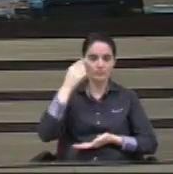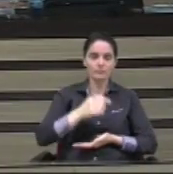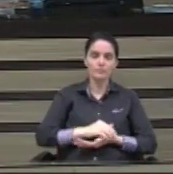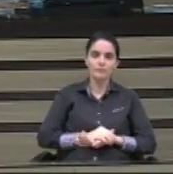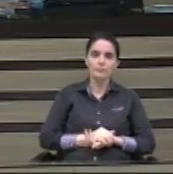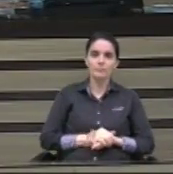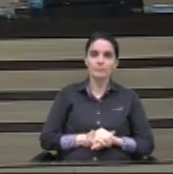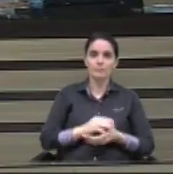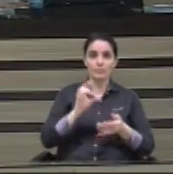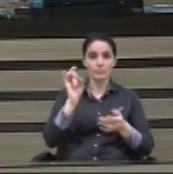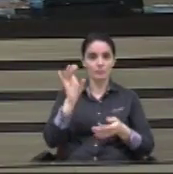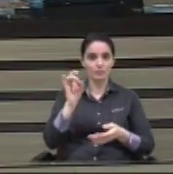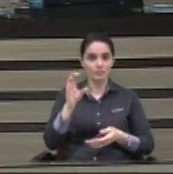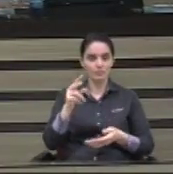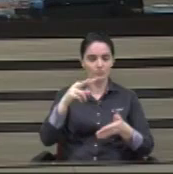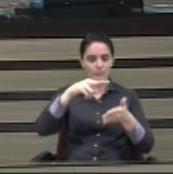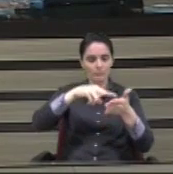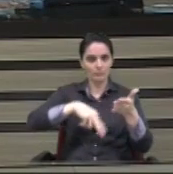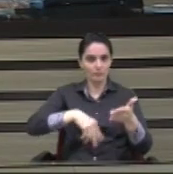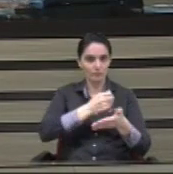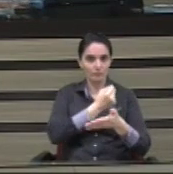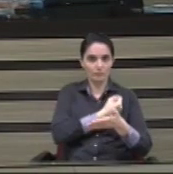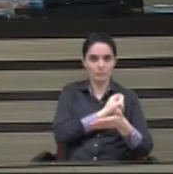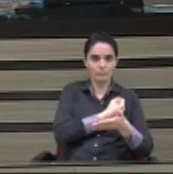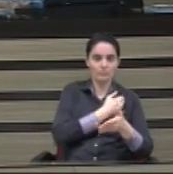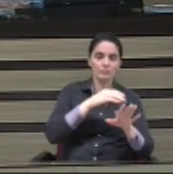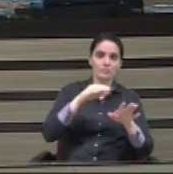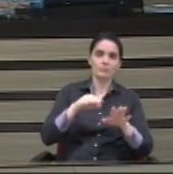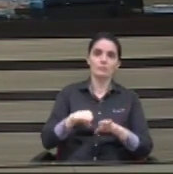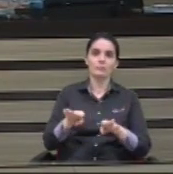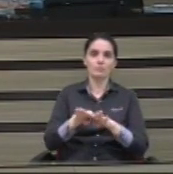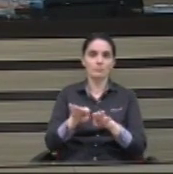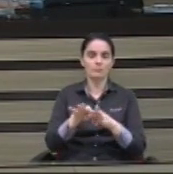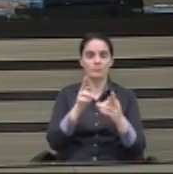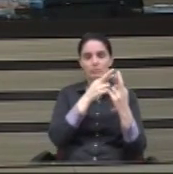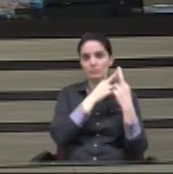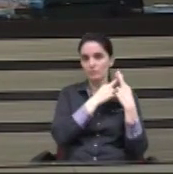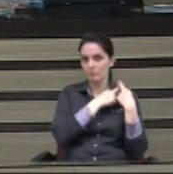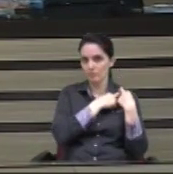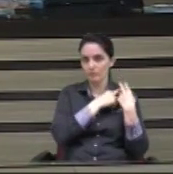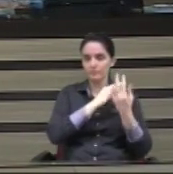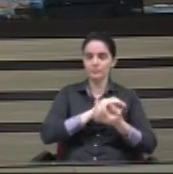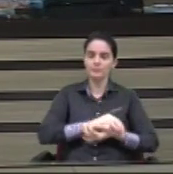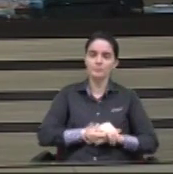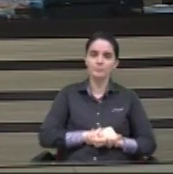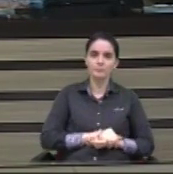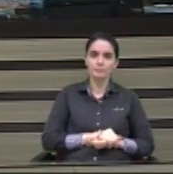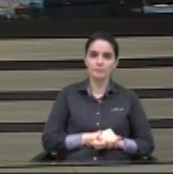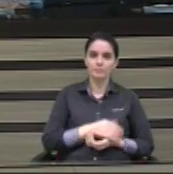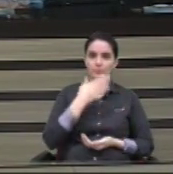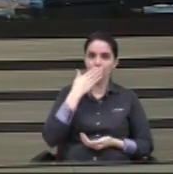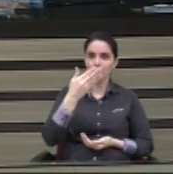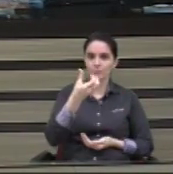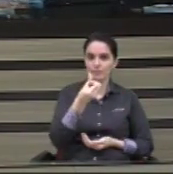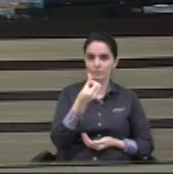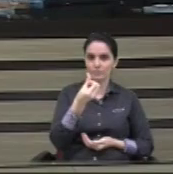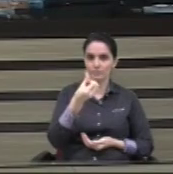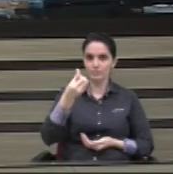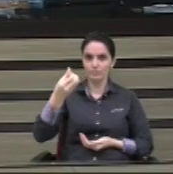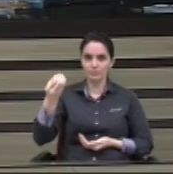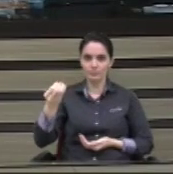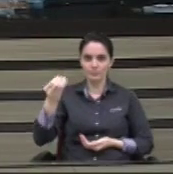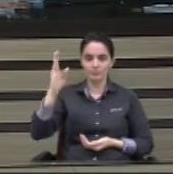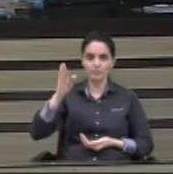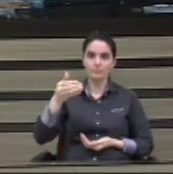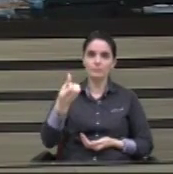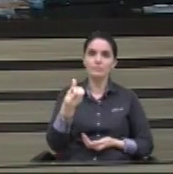Júlio para a leitura do número e do autor do requerimento. Requerimento